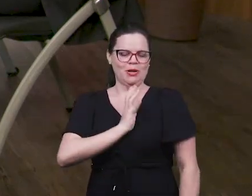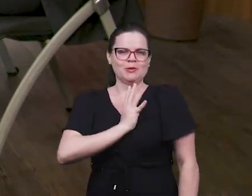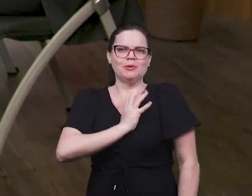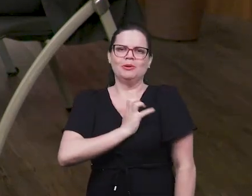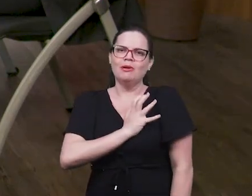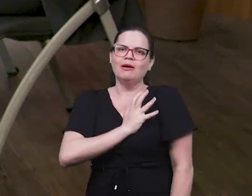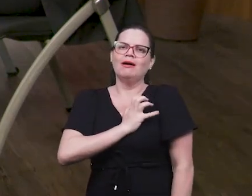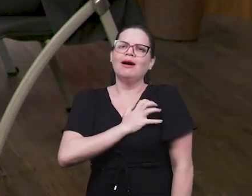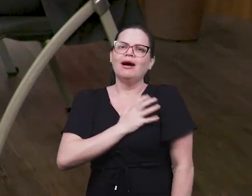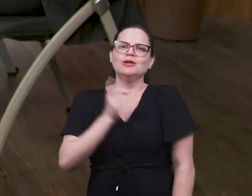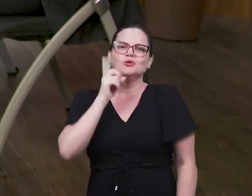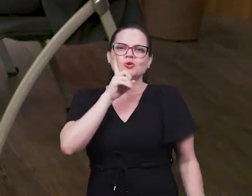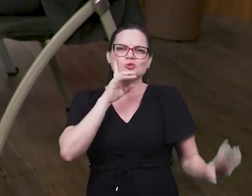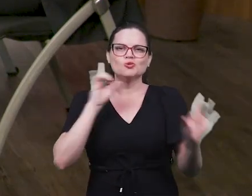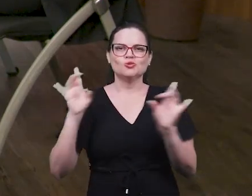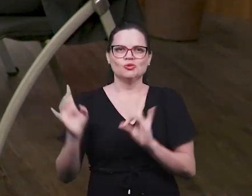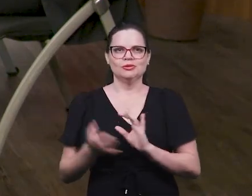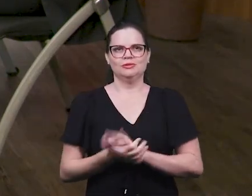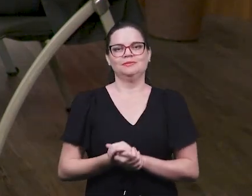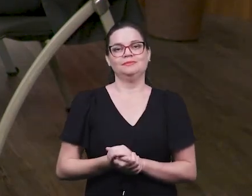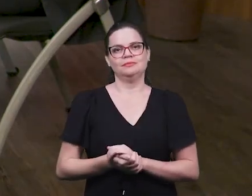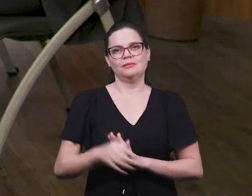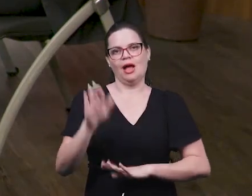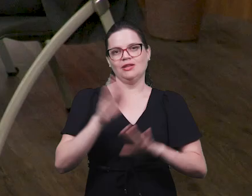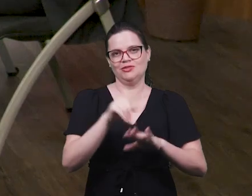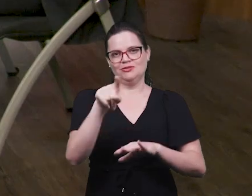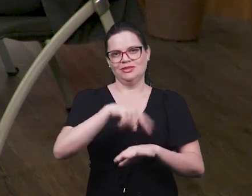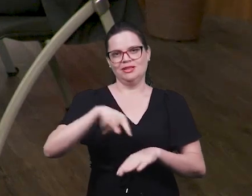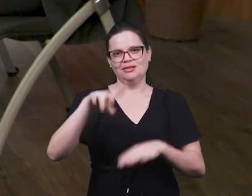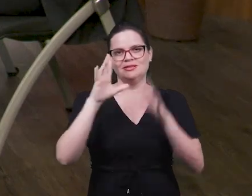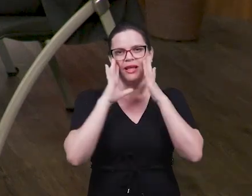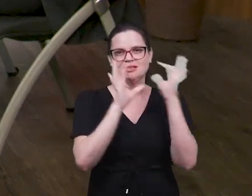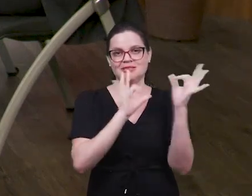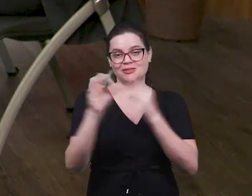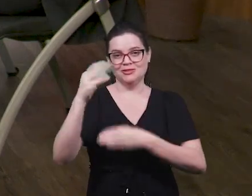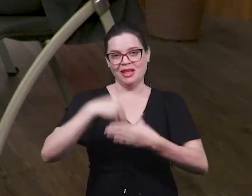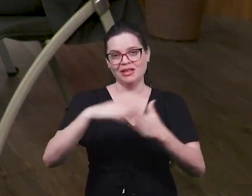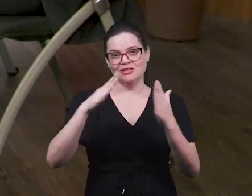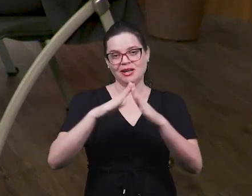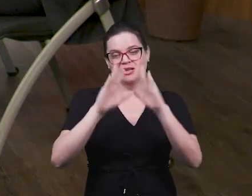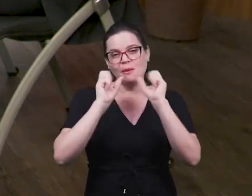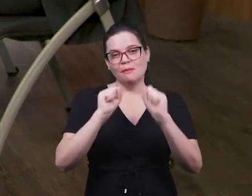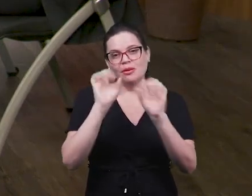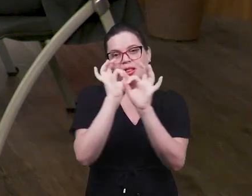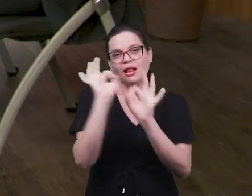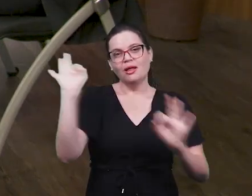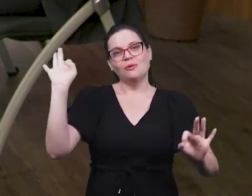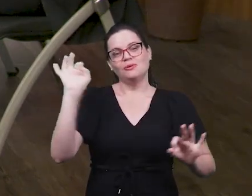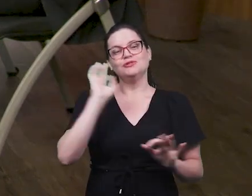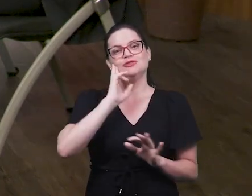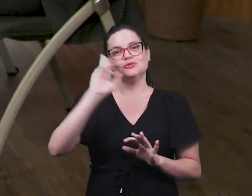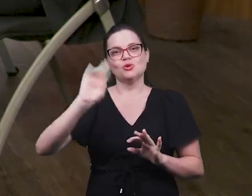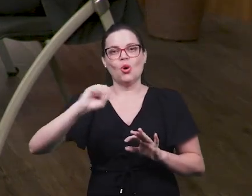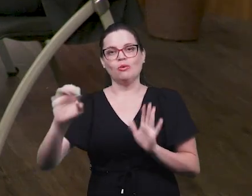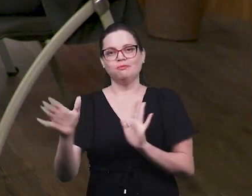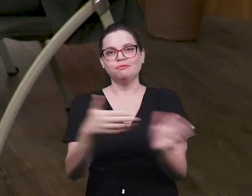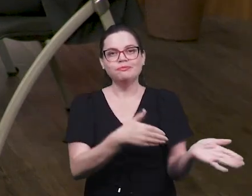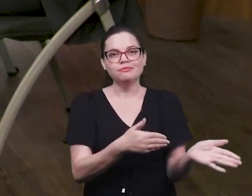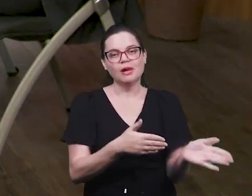está em casa, pode ser que tenha alguém agora muito distante do Senhor, ou alguém até que esteja em caminhos